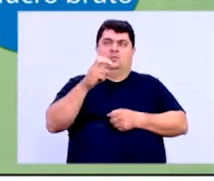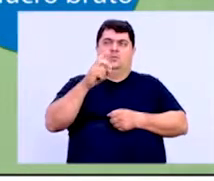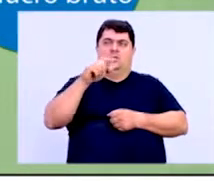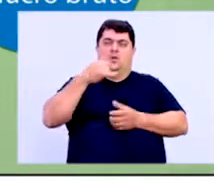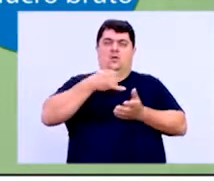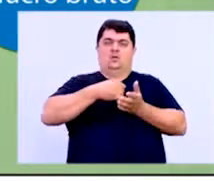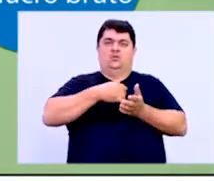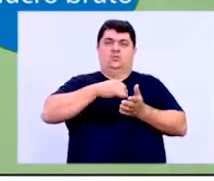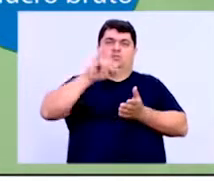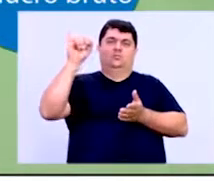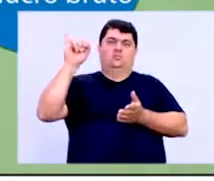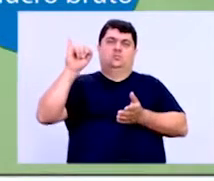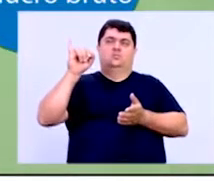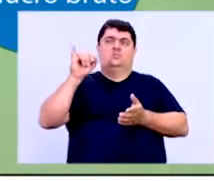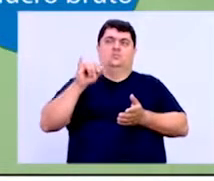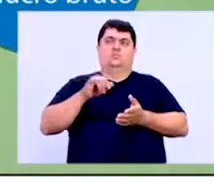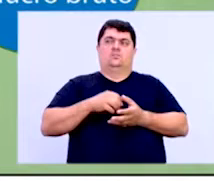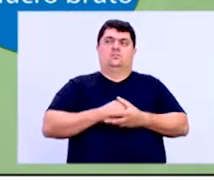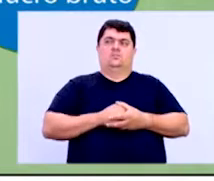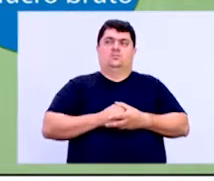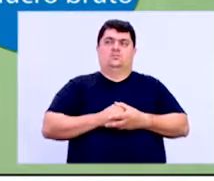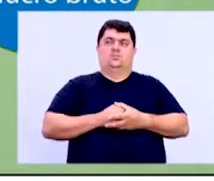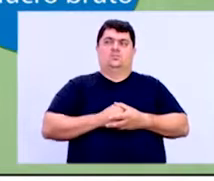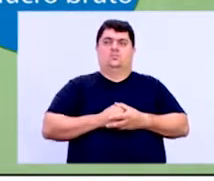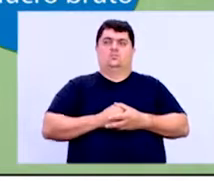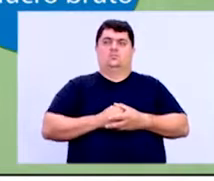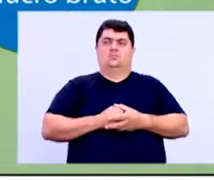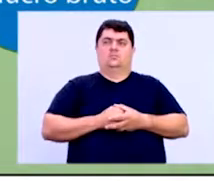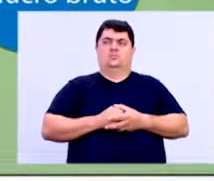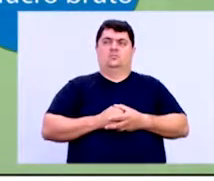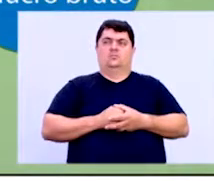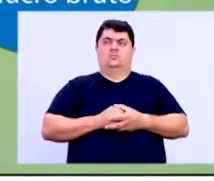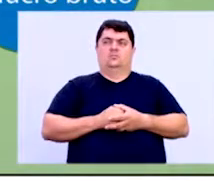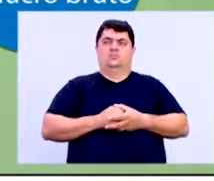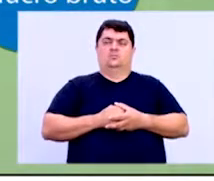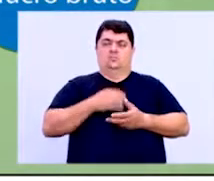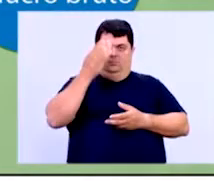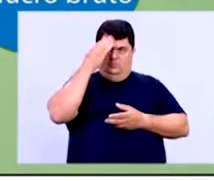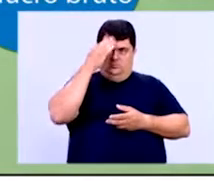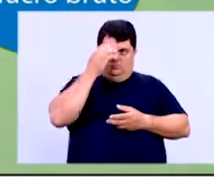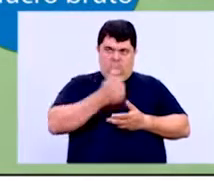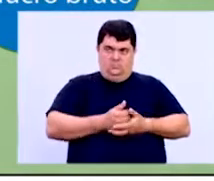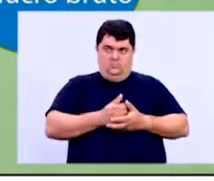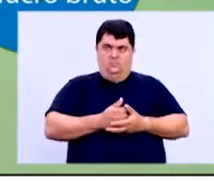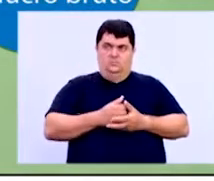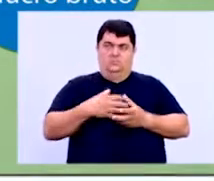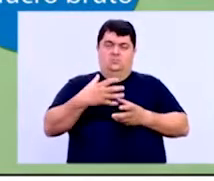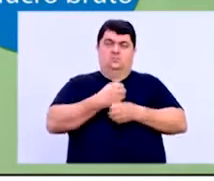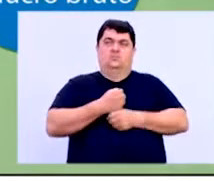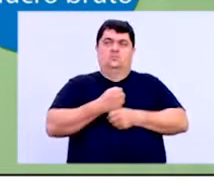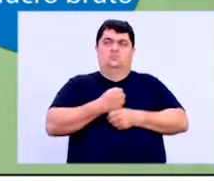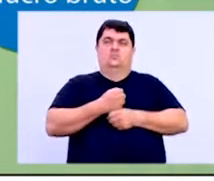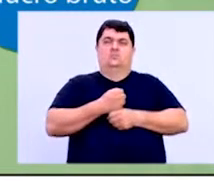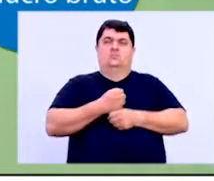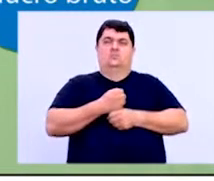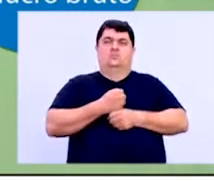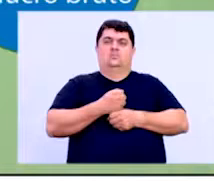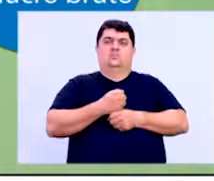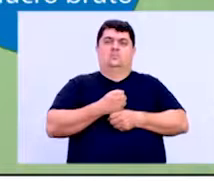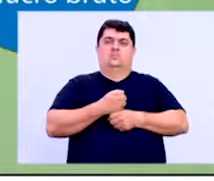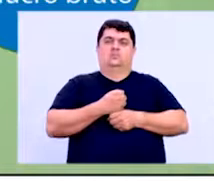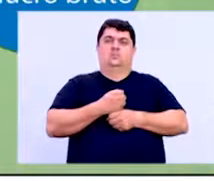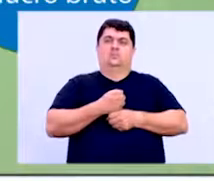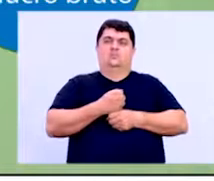23,65% foi imposto e taxa sobre vendas. Entenderam? Somando tudo, vamos achar esse valor.